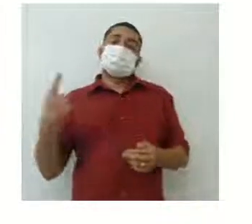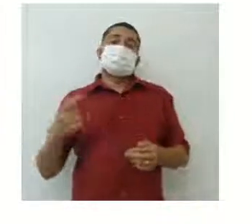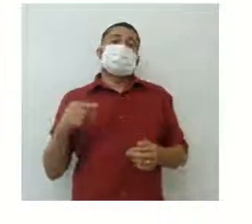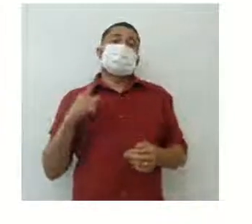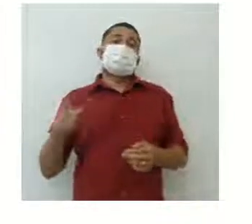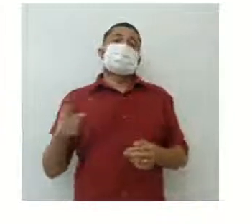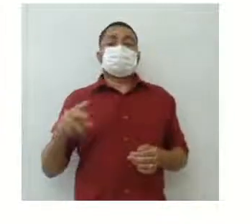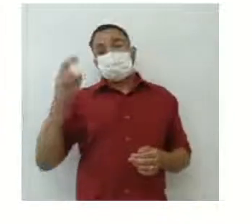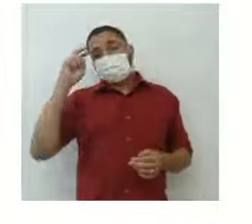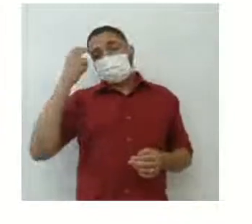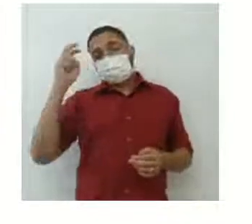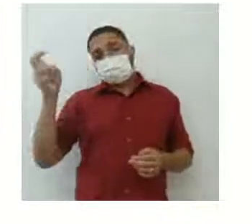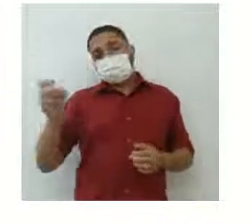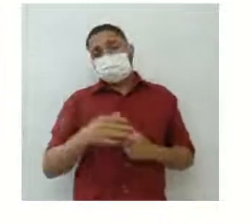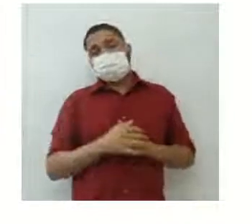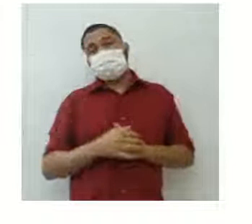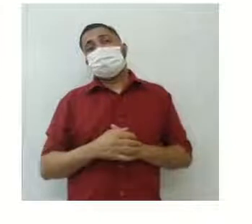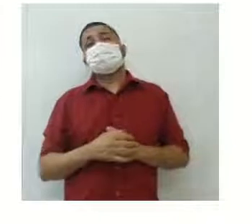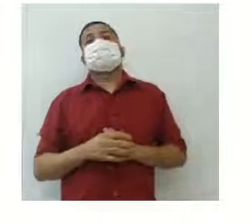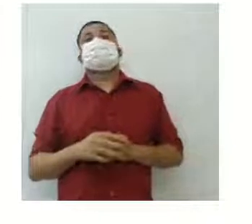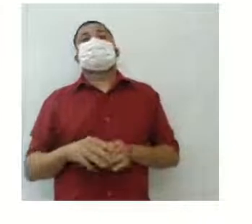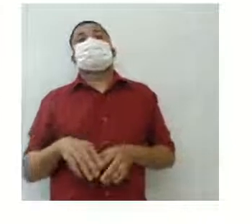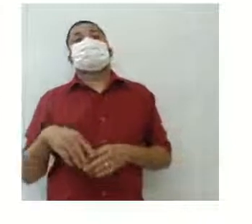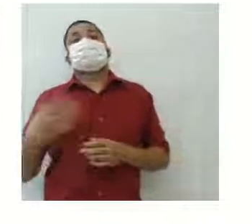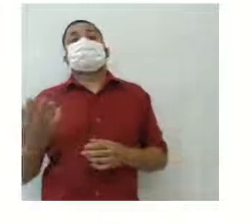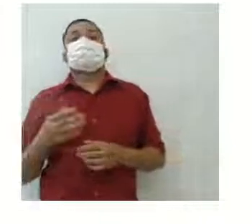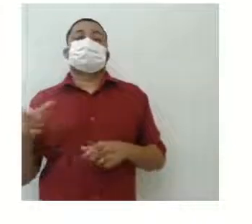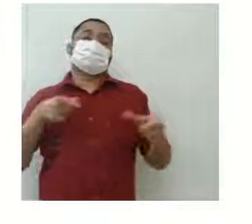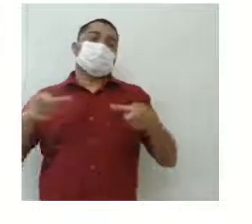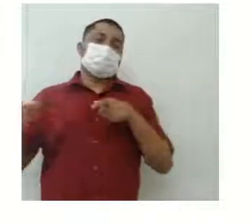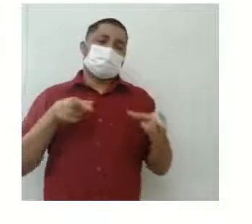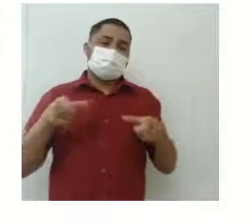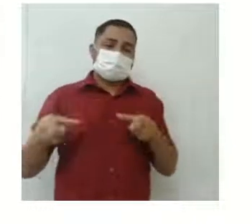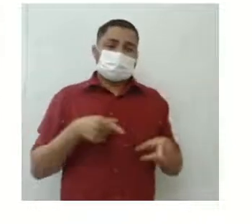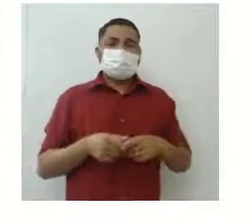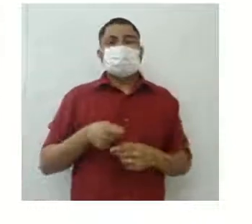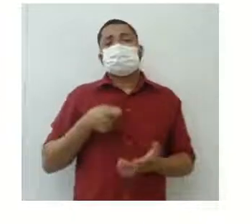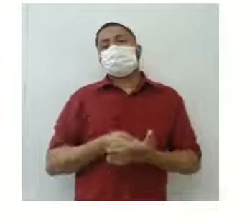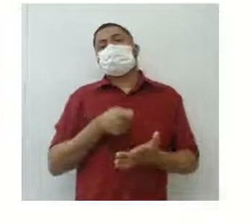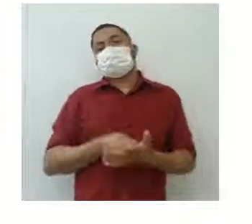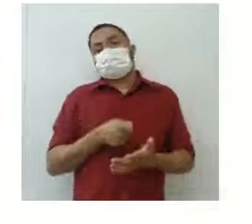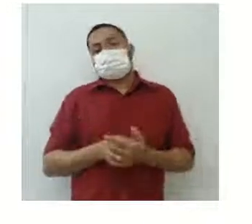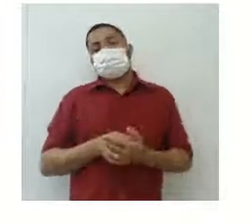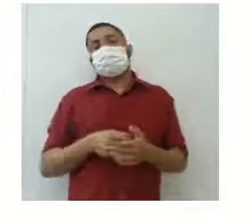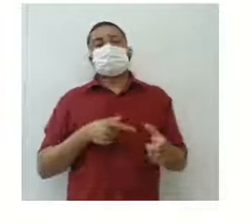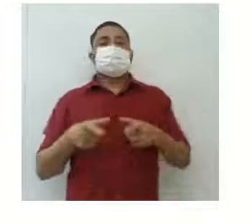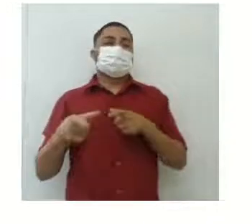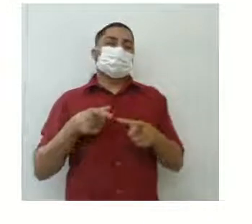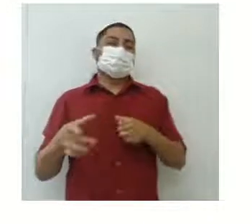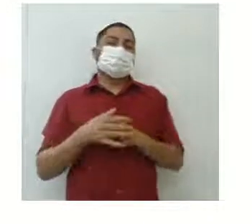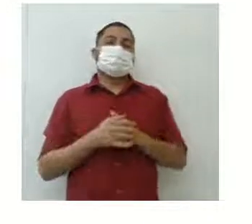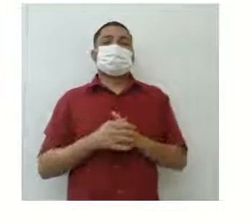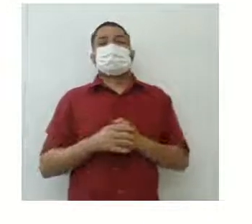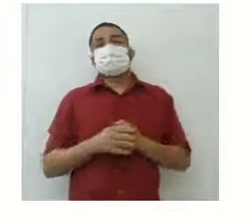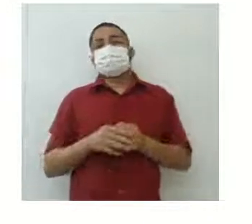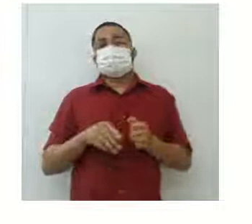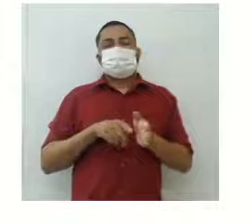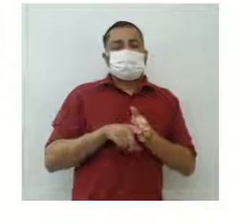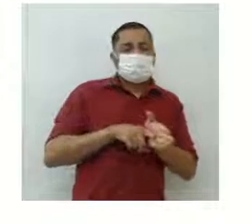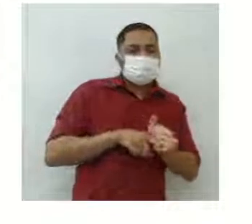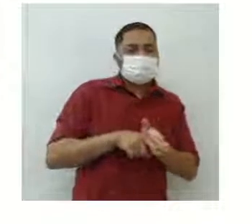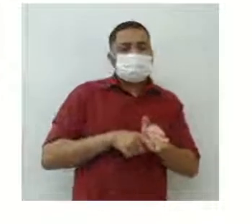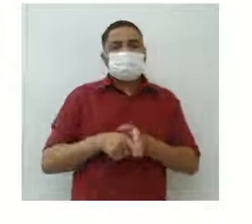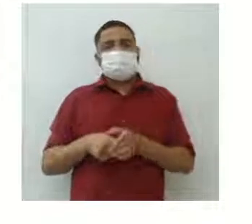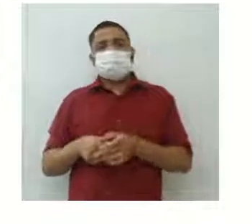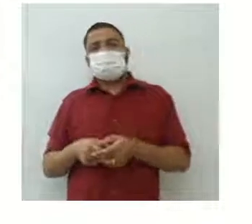cultura, né? O indígena não tem essa cultura, né? Do trabalho forçado, o trabalho do índio é só caça, pesca, coleta,